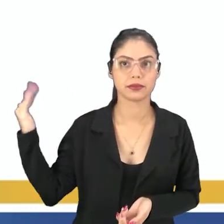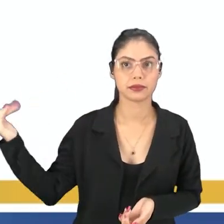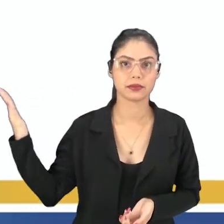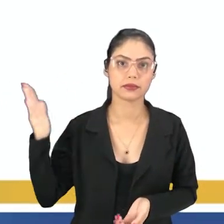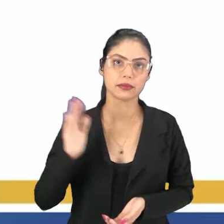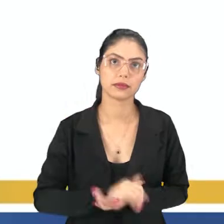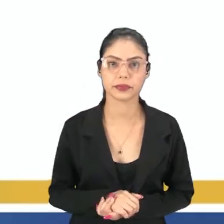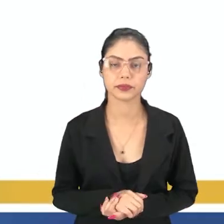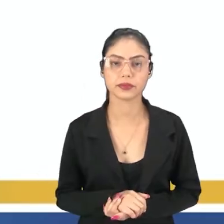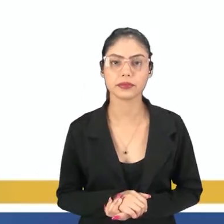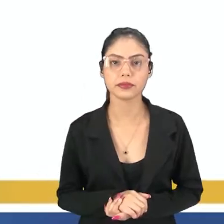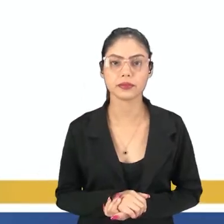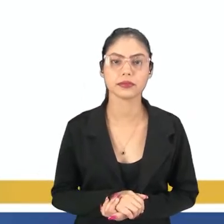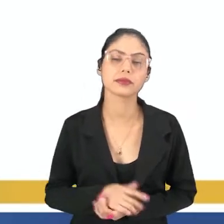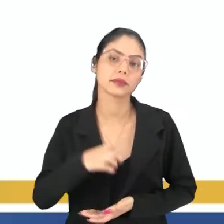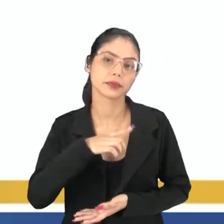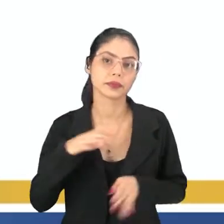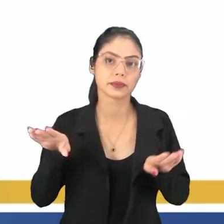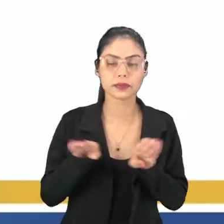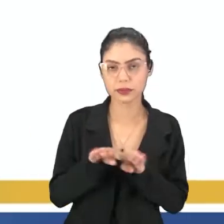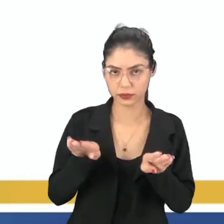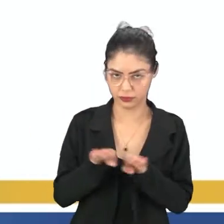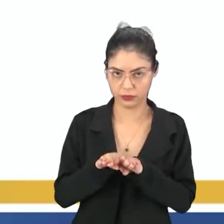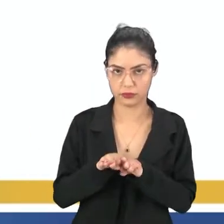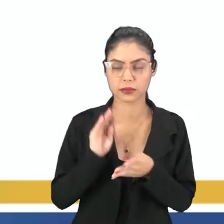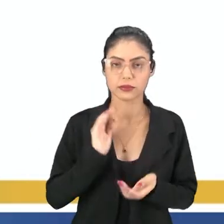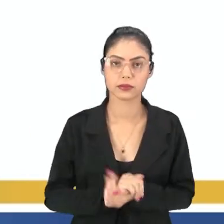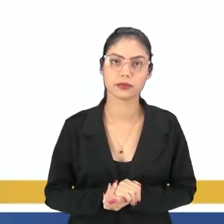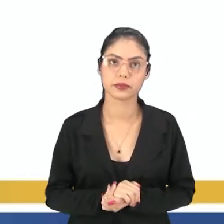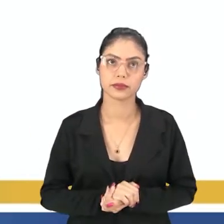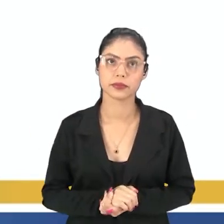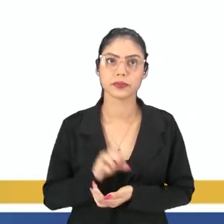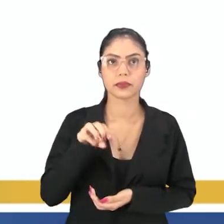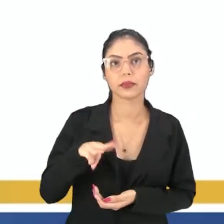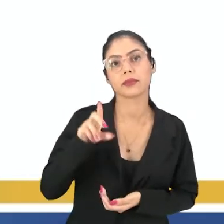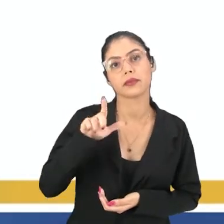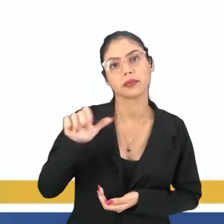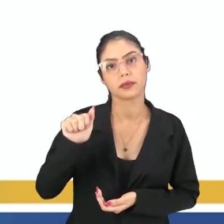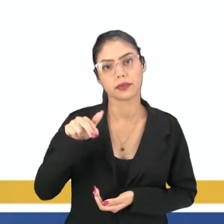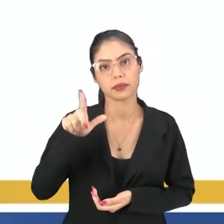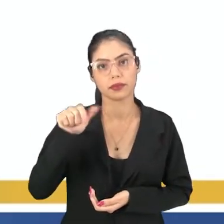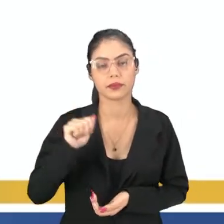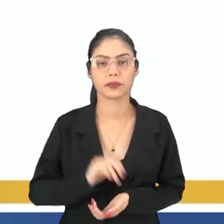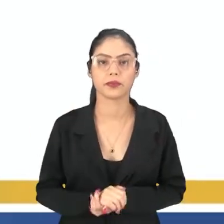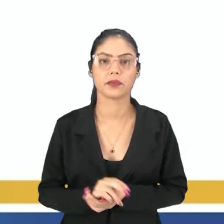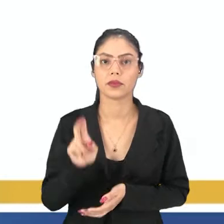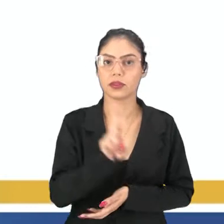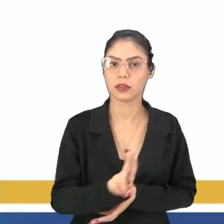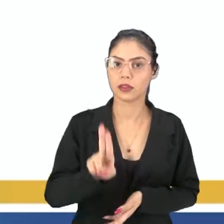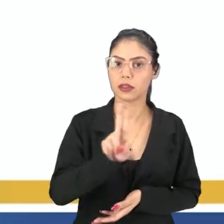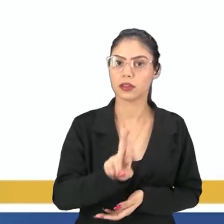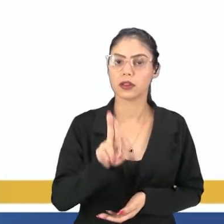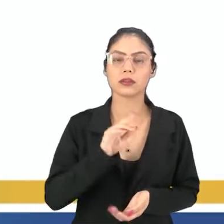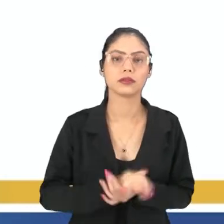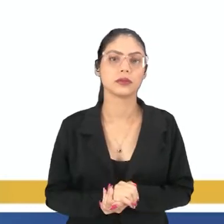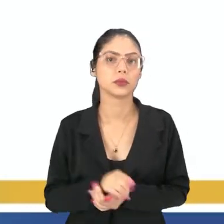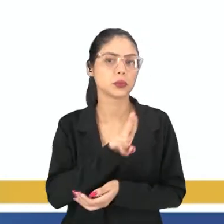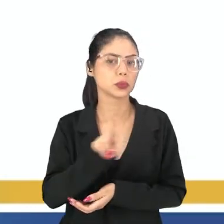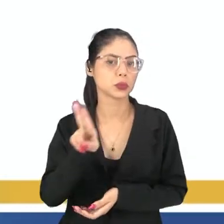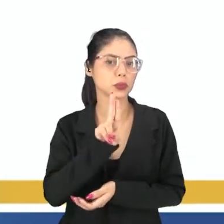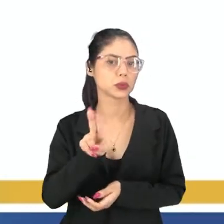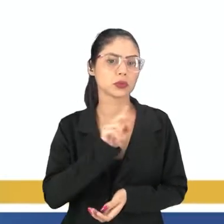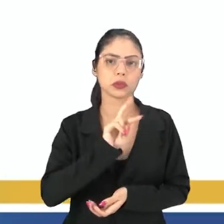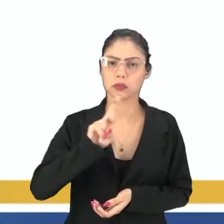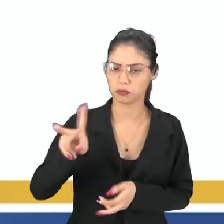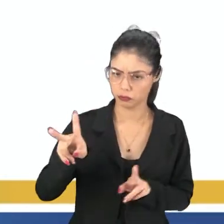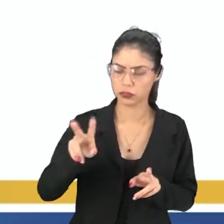famosas, né? Temos também, né, aí da Malala, né, que ela usou o nome fictício, mas o nome dela